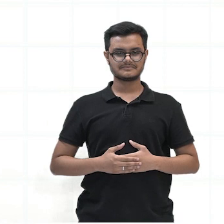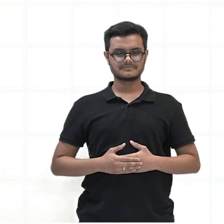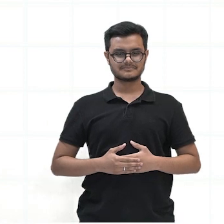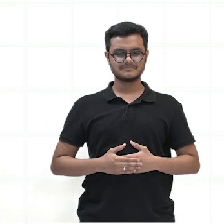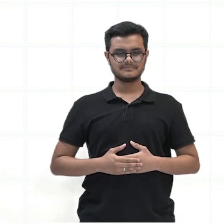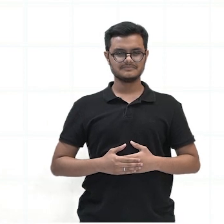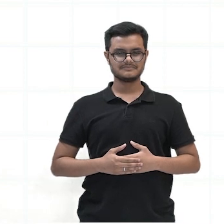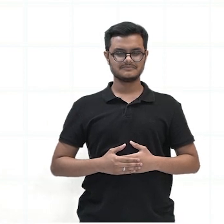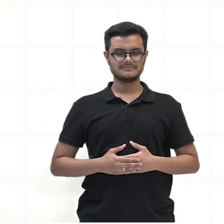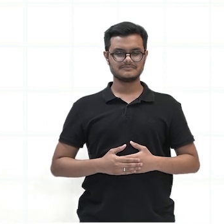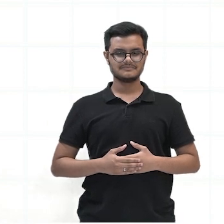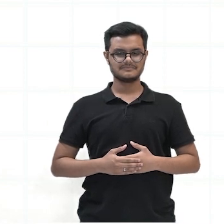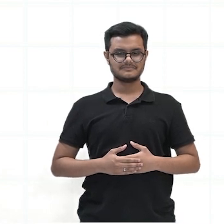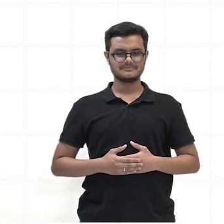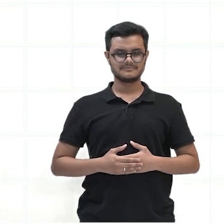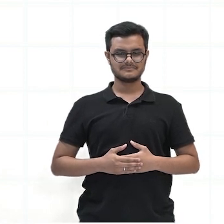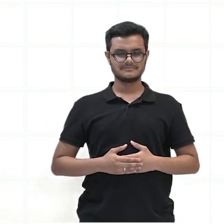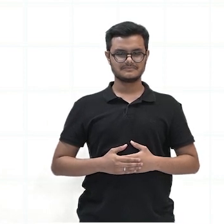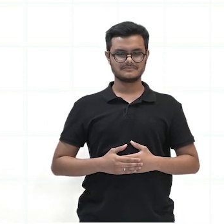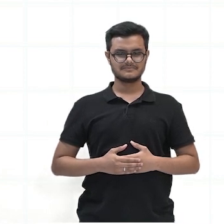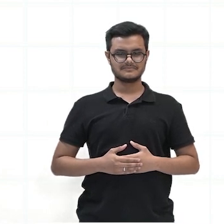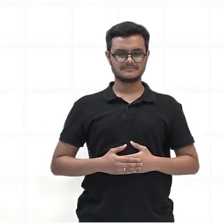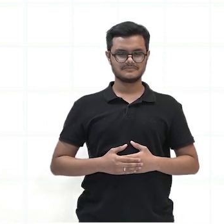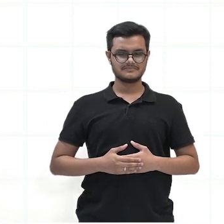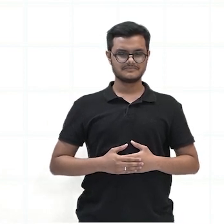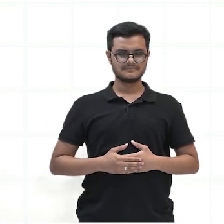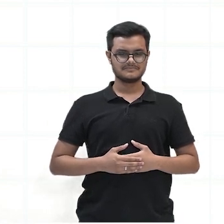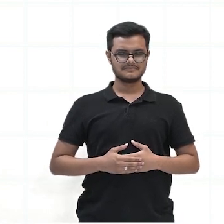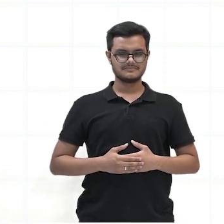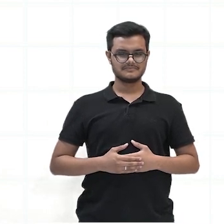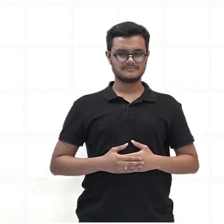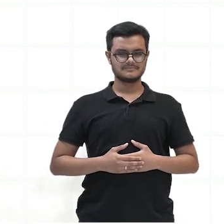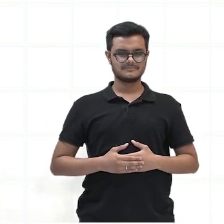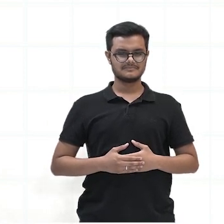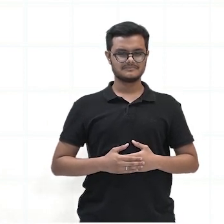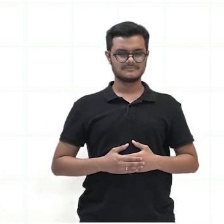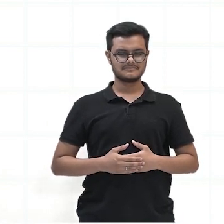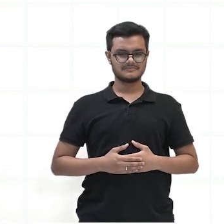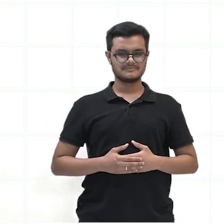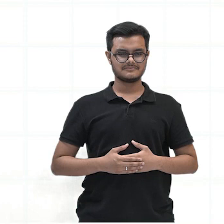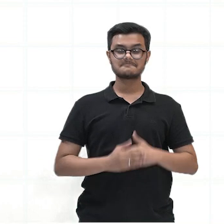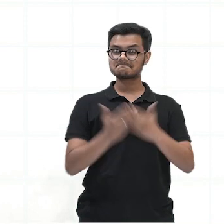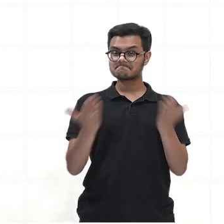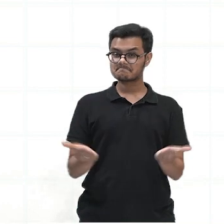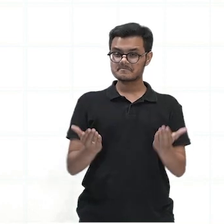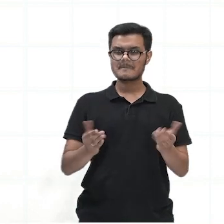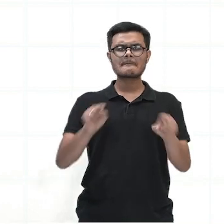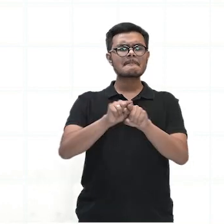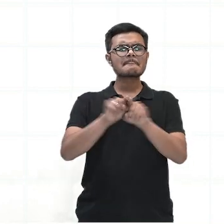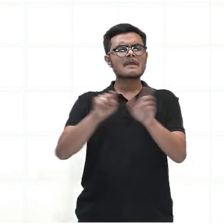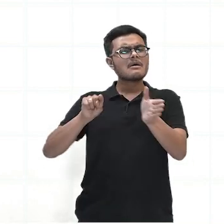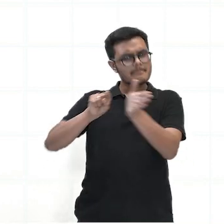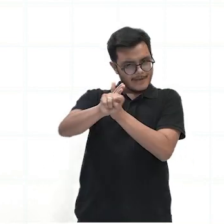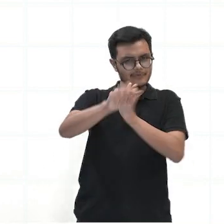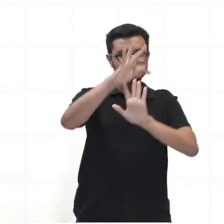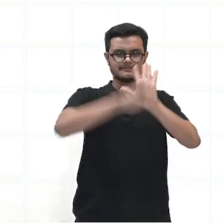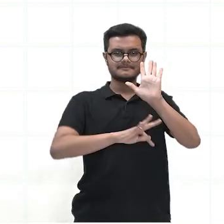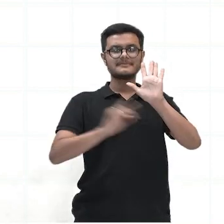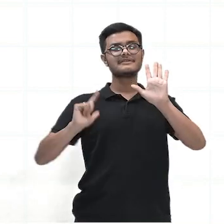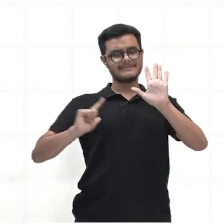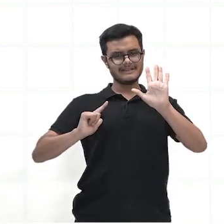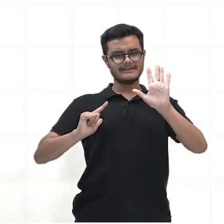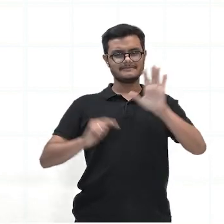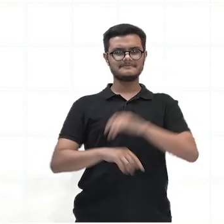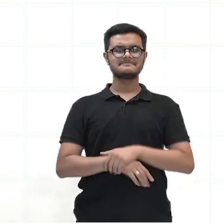mas, who invented this visual language? Então aqui a pergunta, não é?